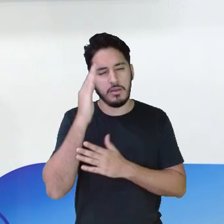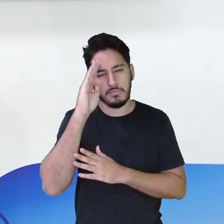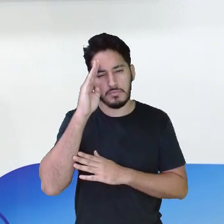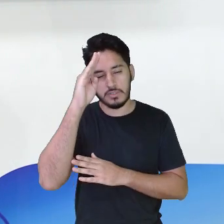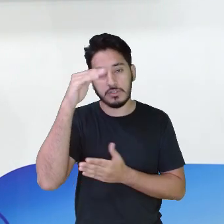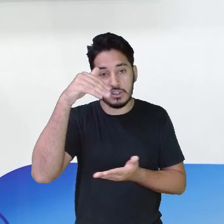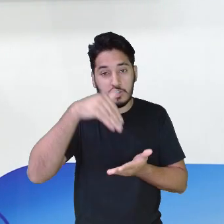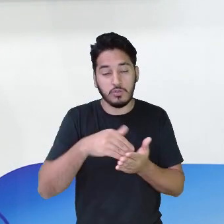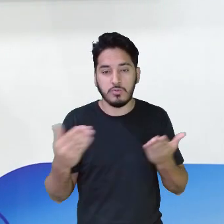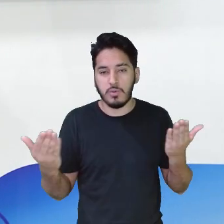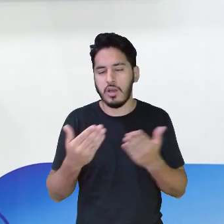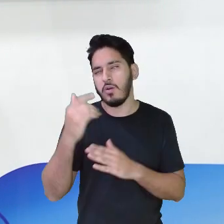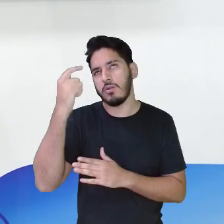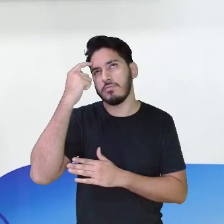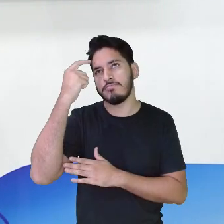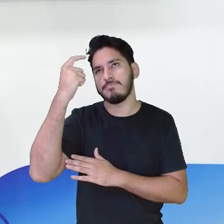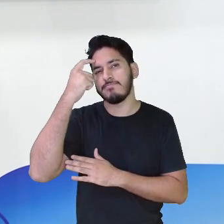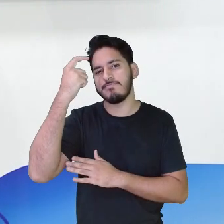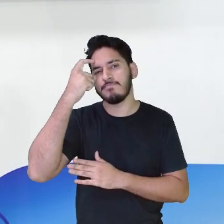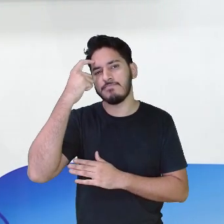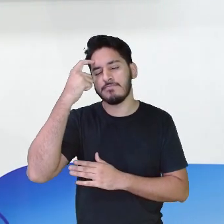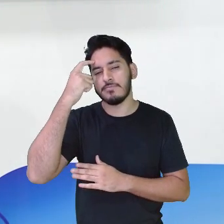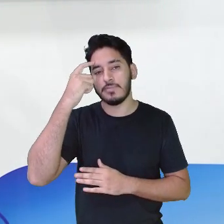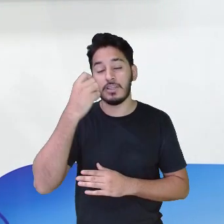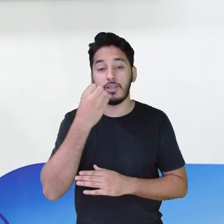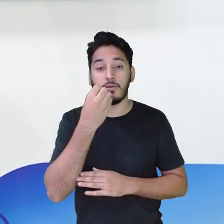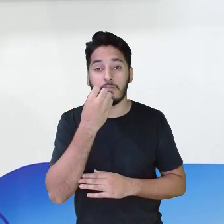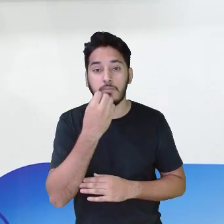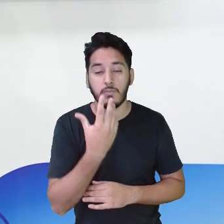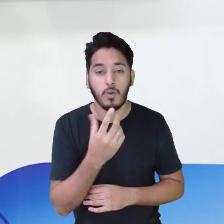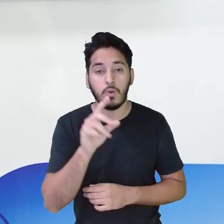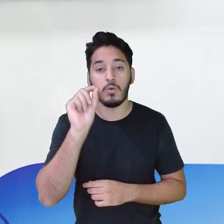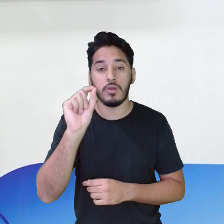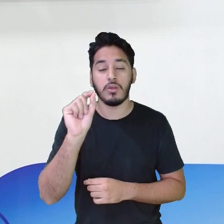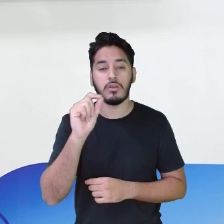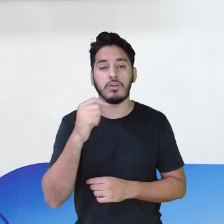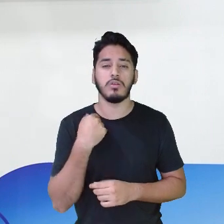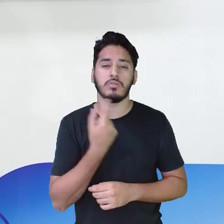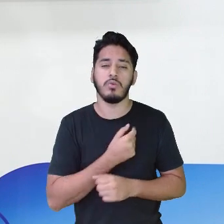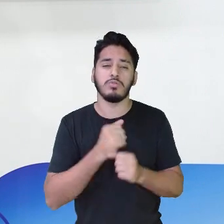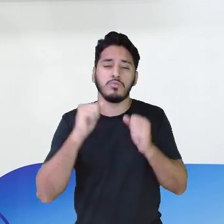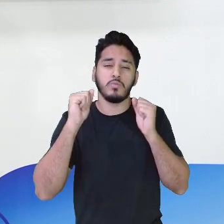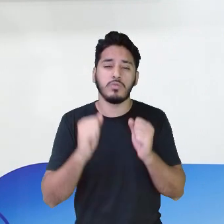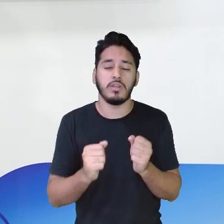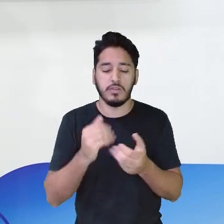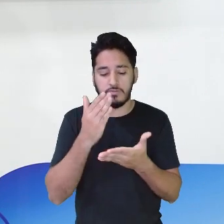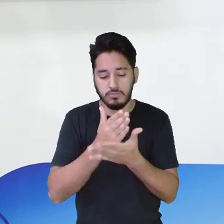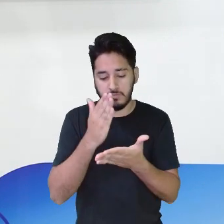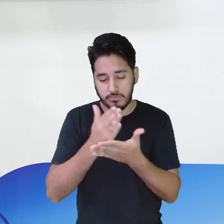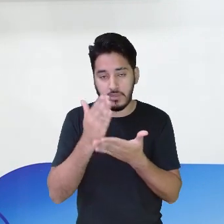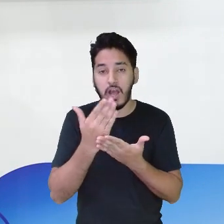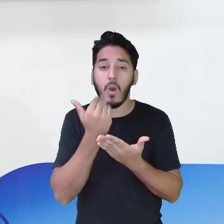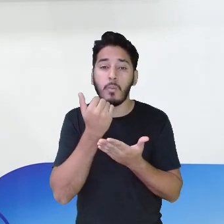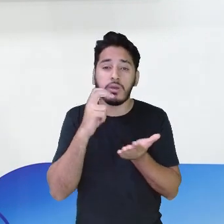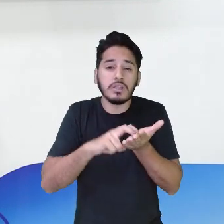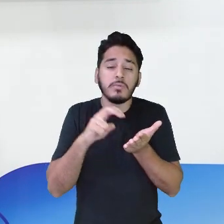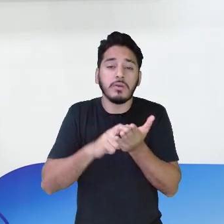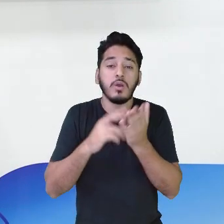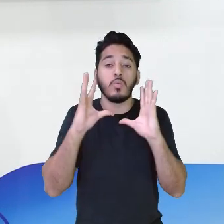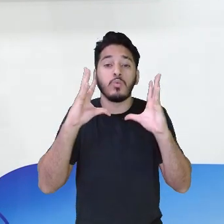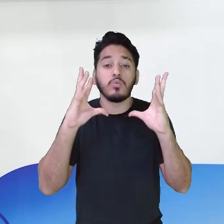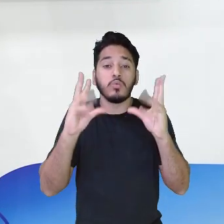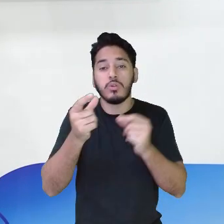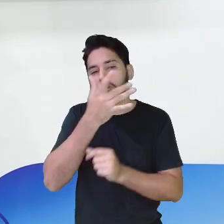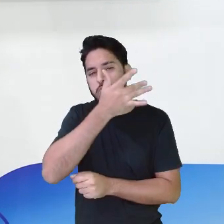essa última reflexãozinha, né? Que bom seria se a gente pudesse repartir o café da manhã com